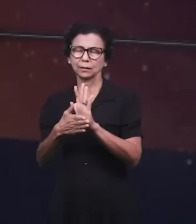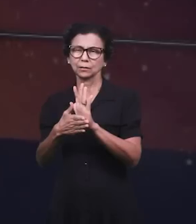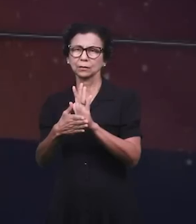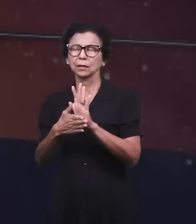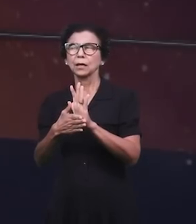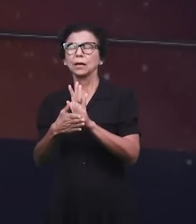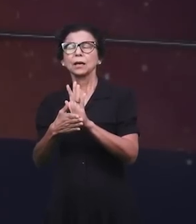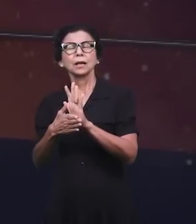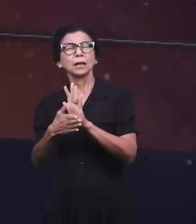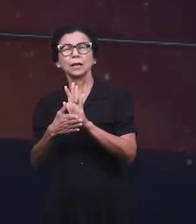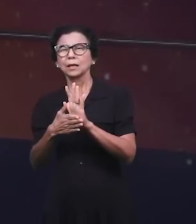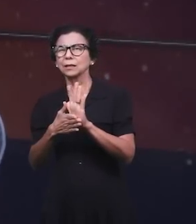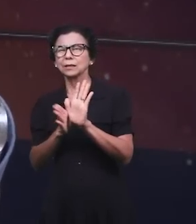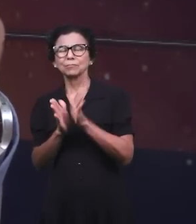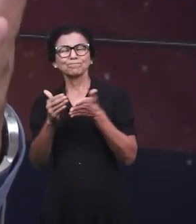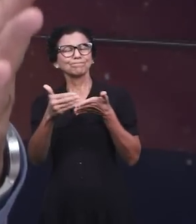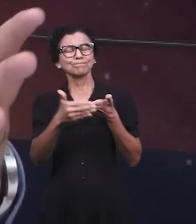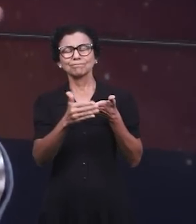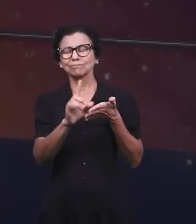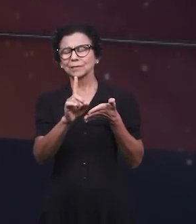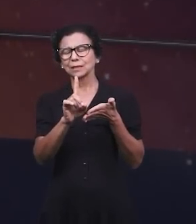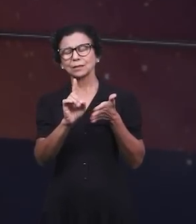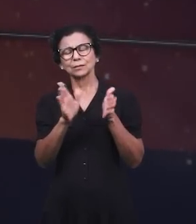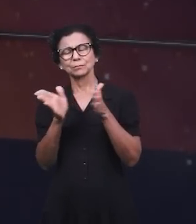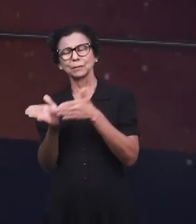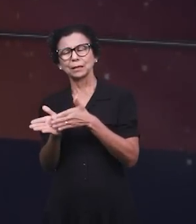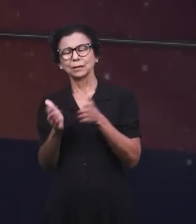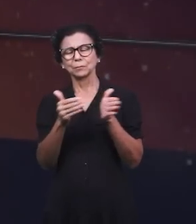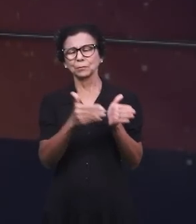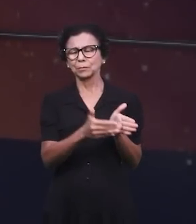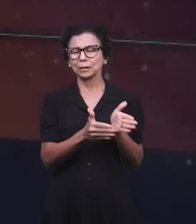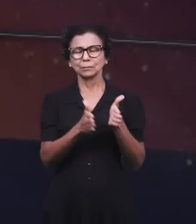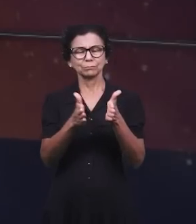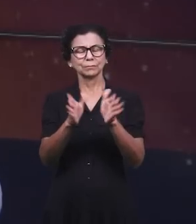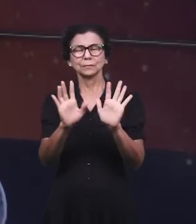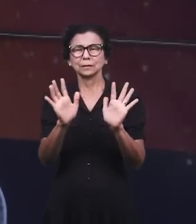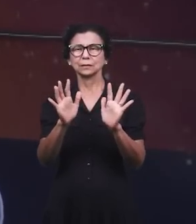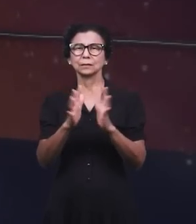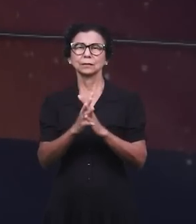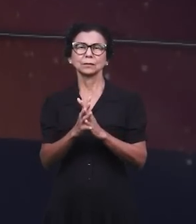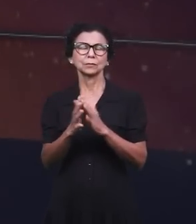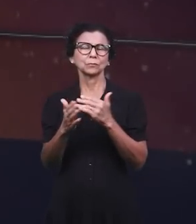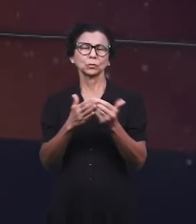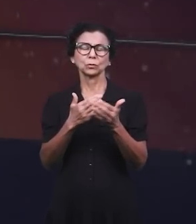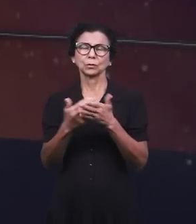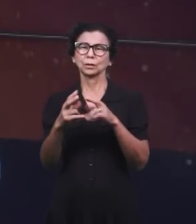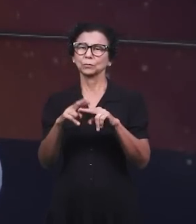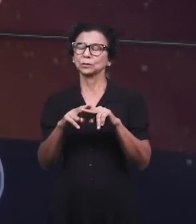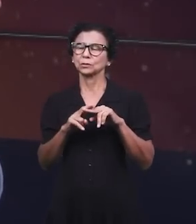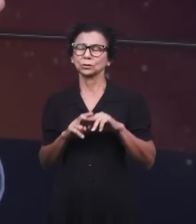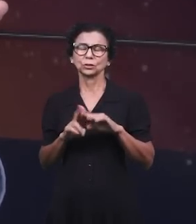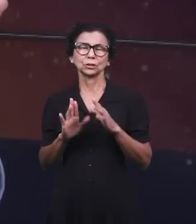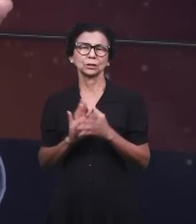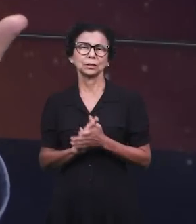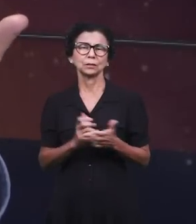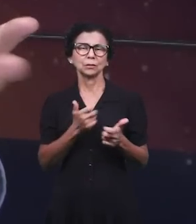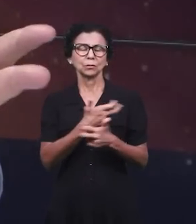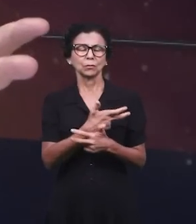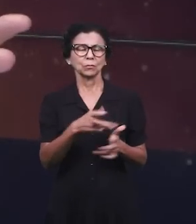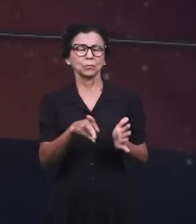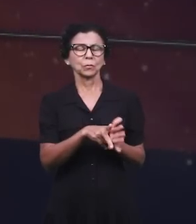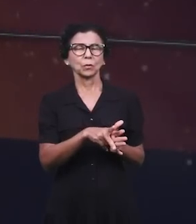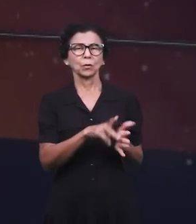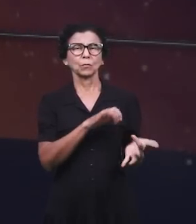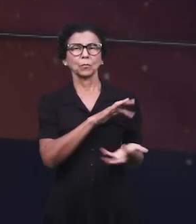nos desviemos, né, para a esquerda, para a direita, por qualquer tipo de motivo, ofertas que o mundo pode dar,